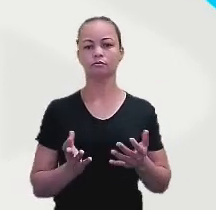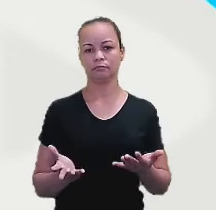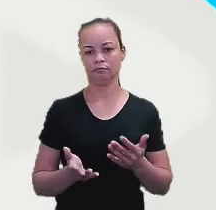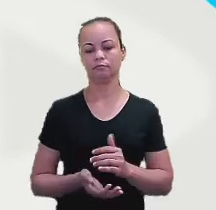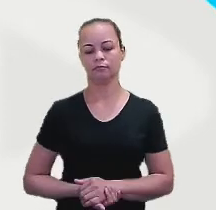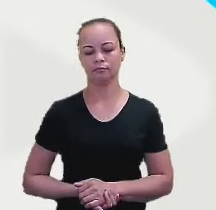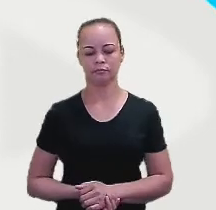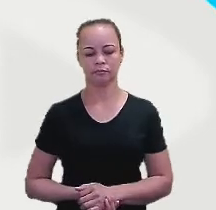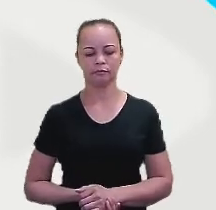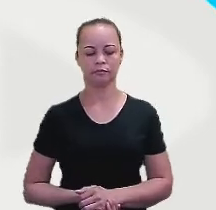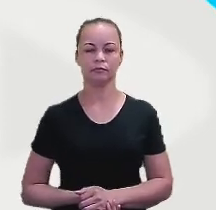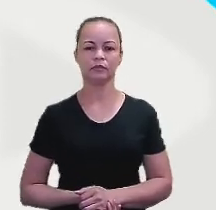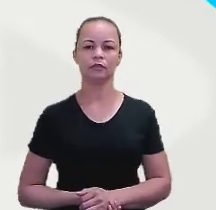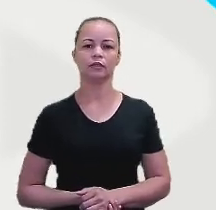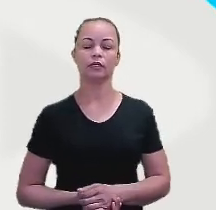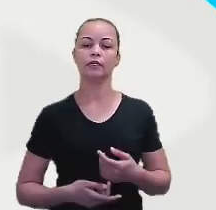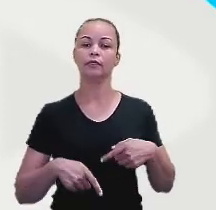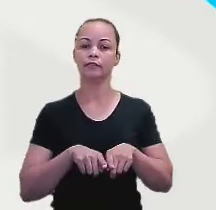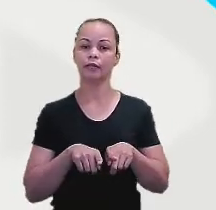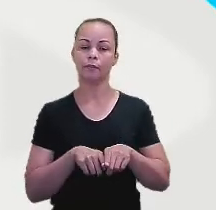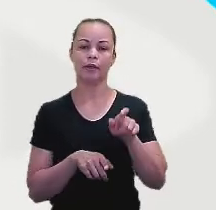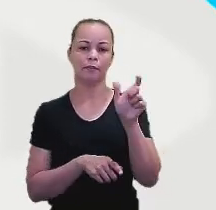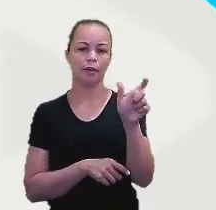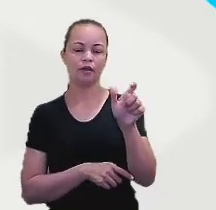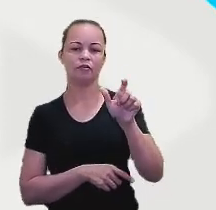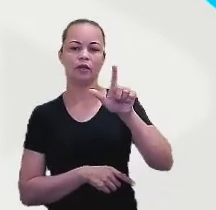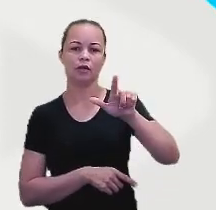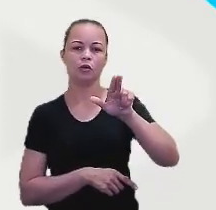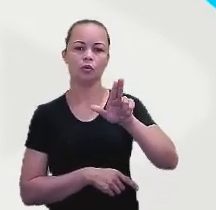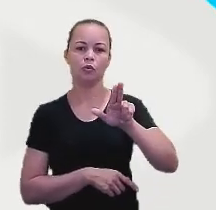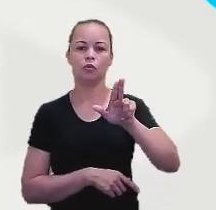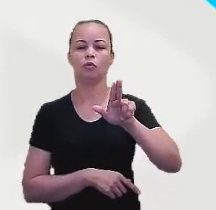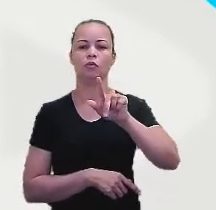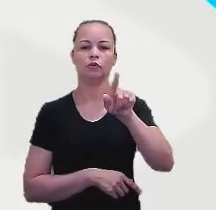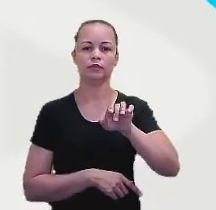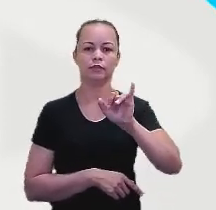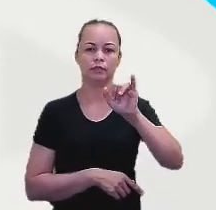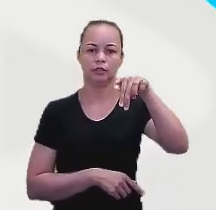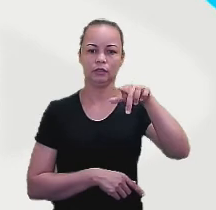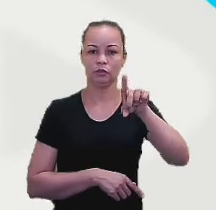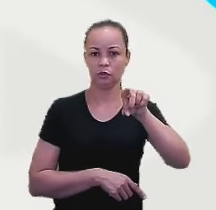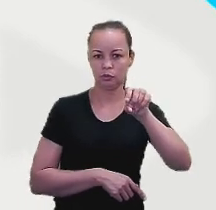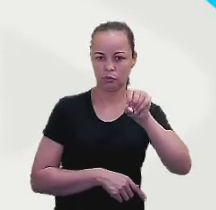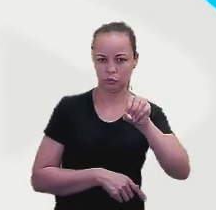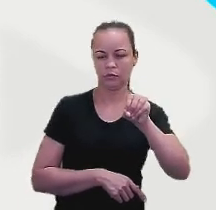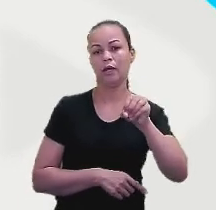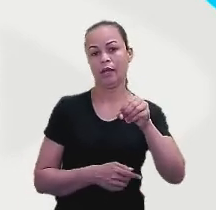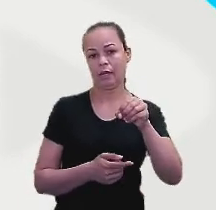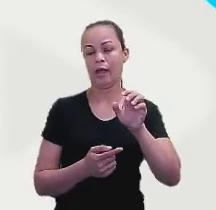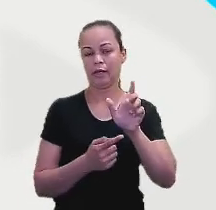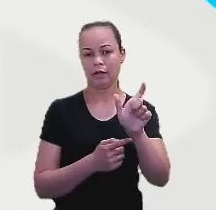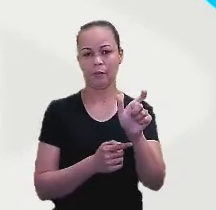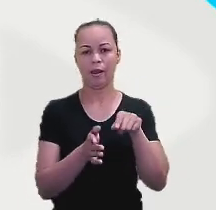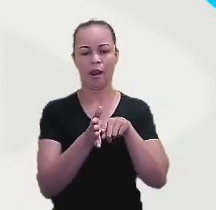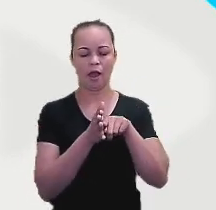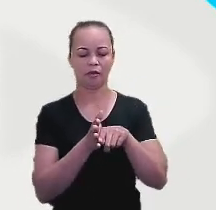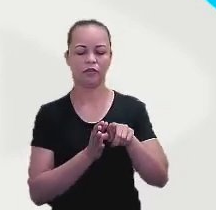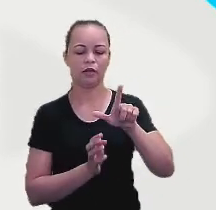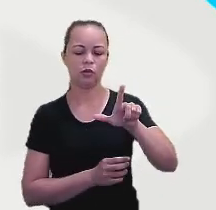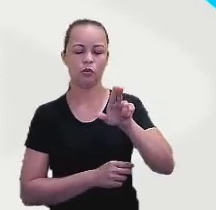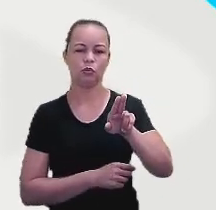E aqui tinha lá a palavra luzindo, então nós pesquisamos o verbo luzir. Então apareceu emitir